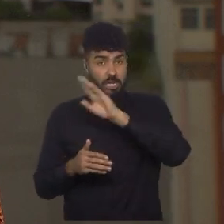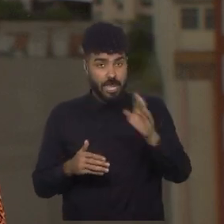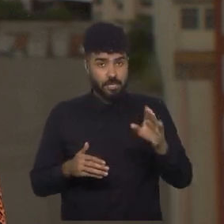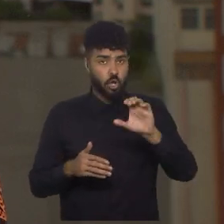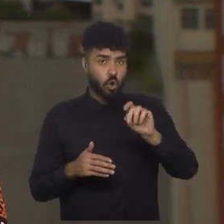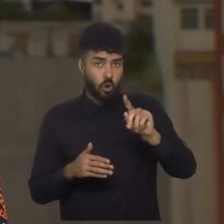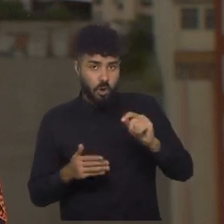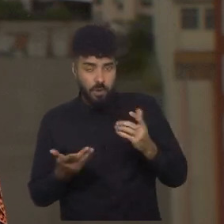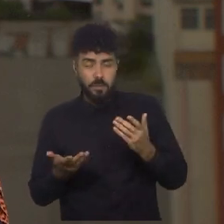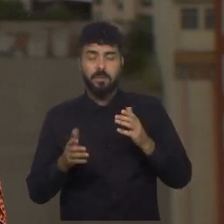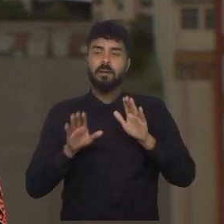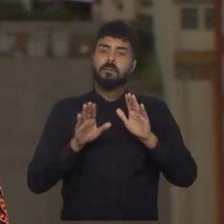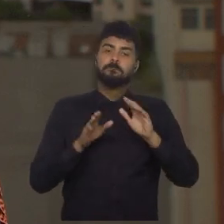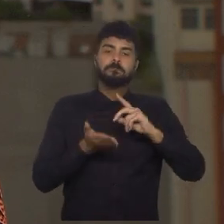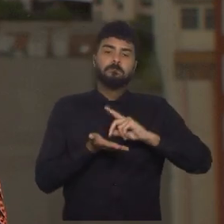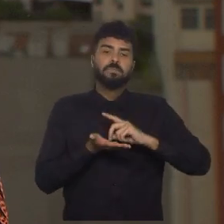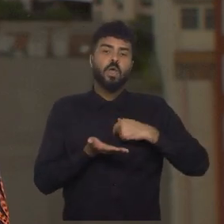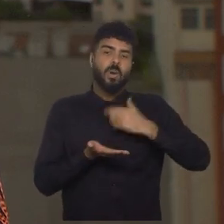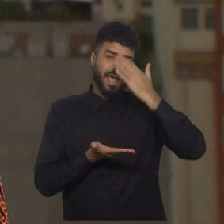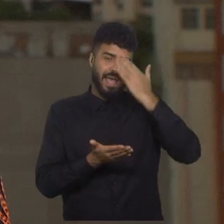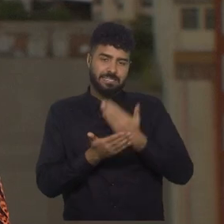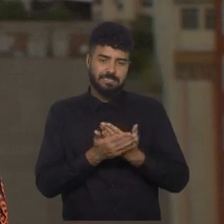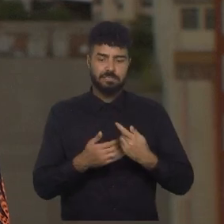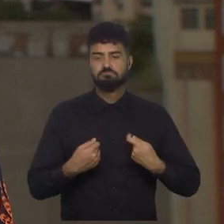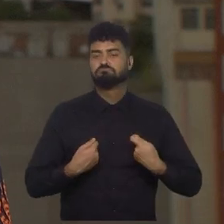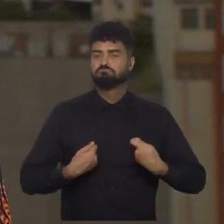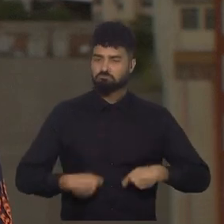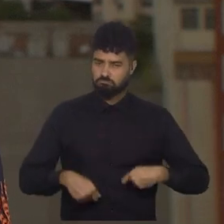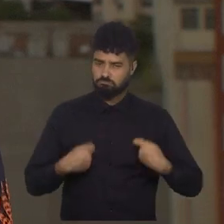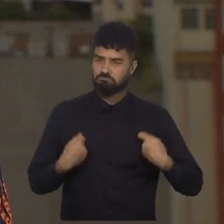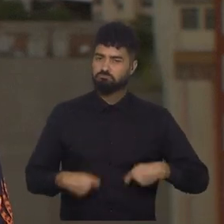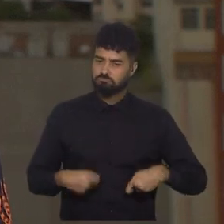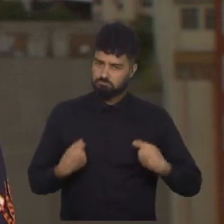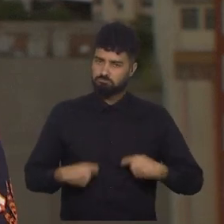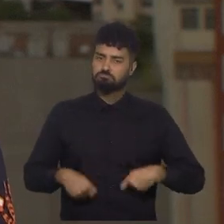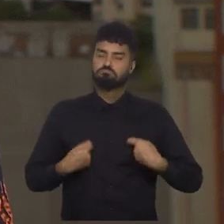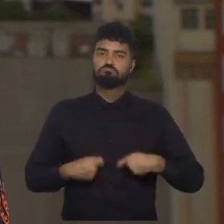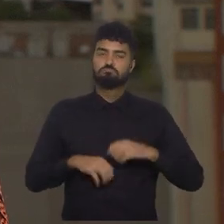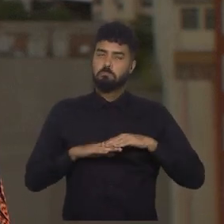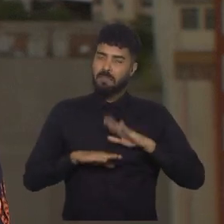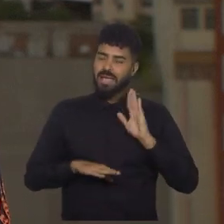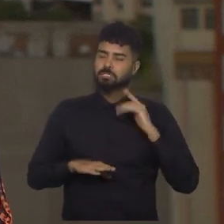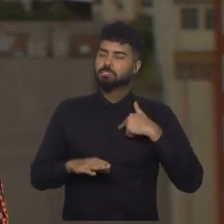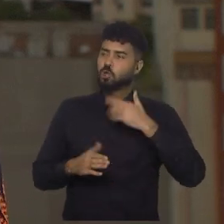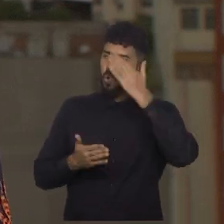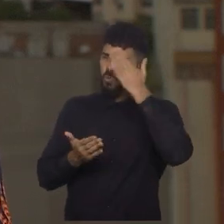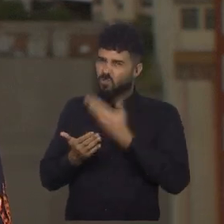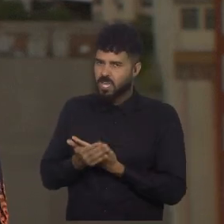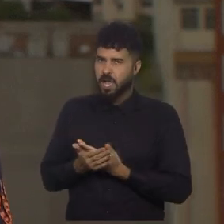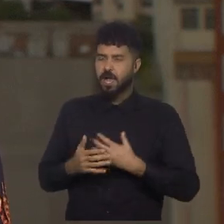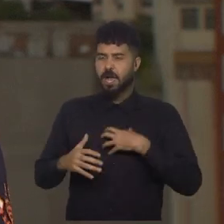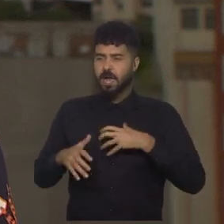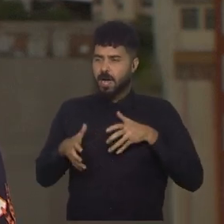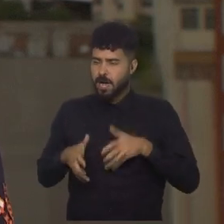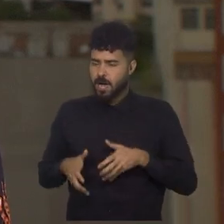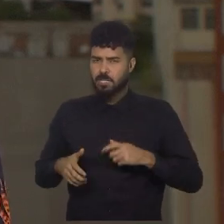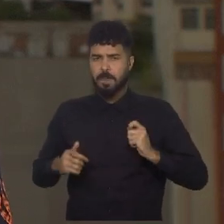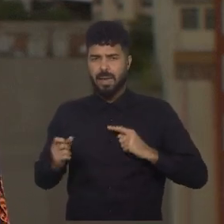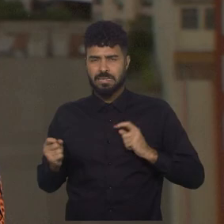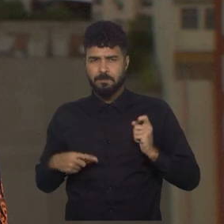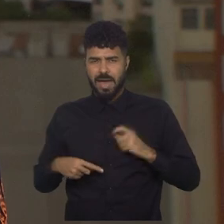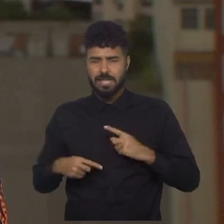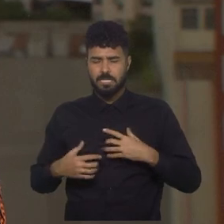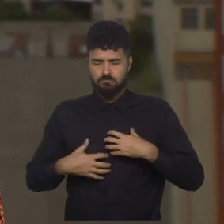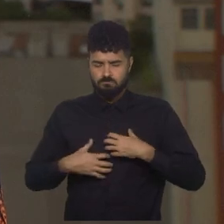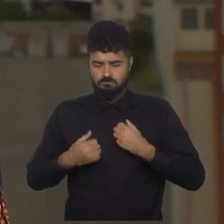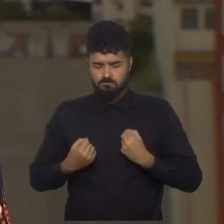assim, eu acho que precisa ter... mais confiança nesse mata-mata. Precisa confiar que consegue